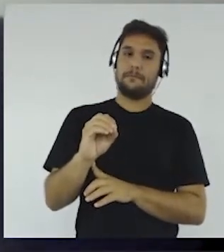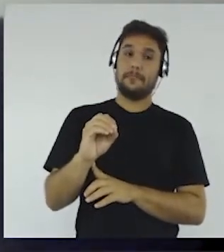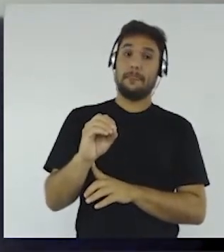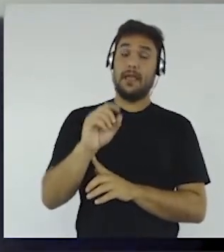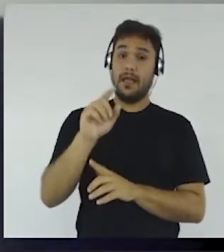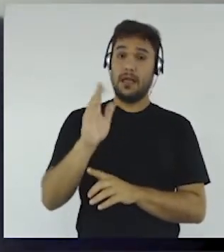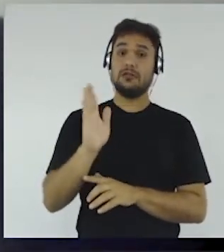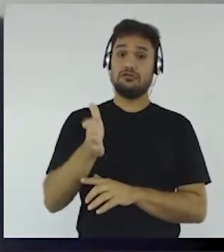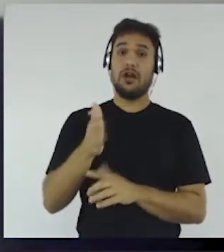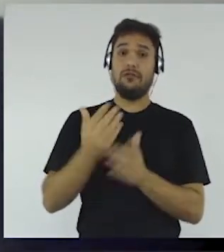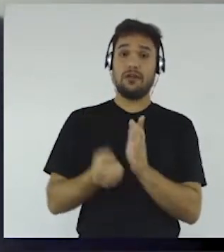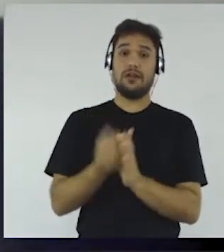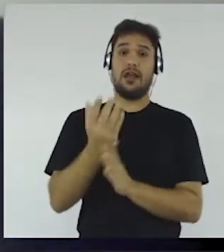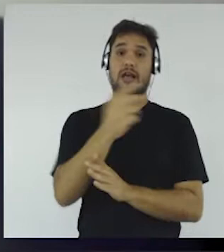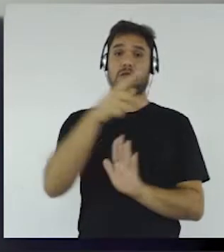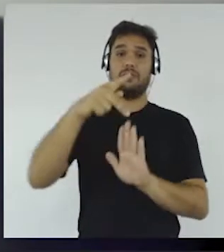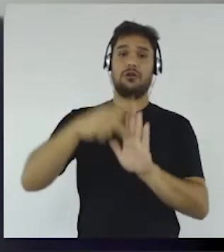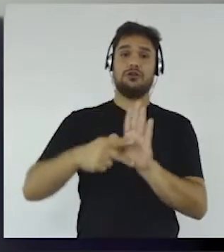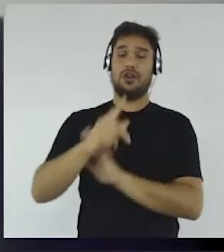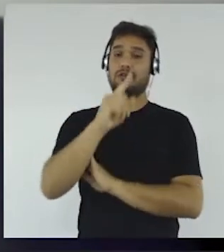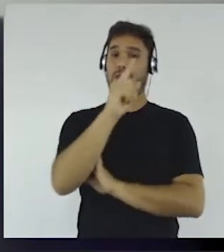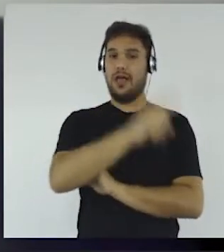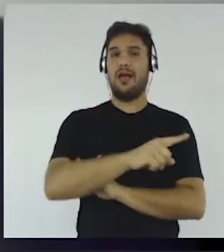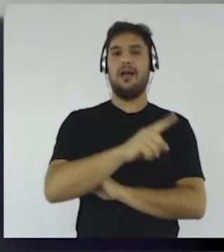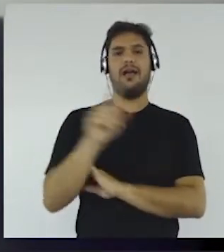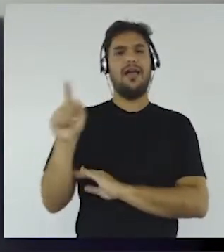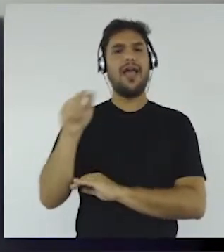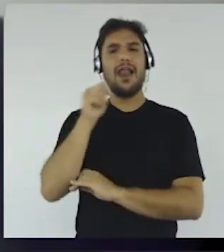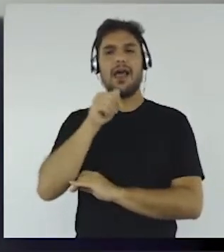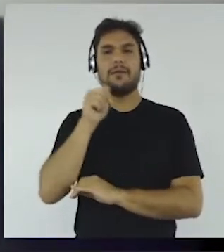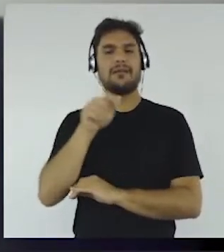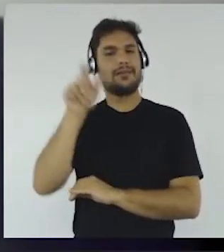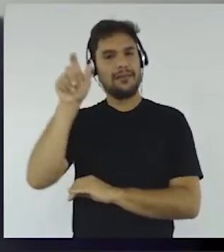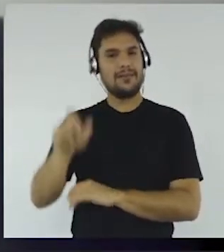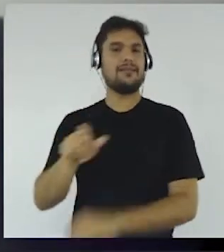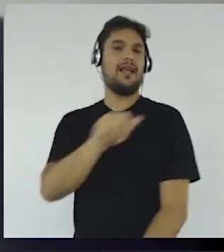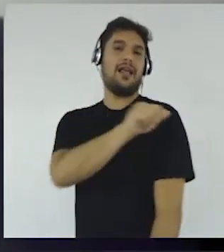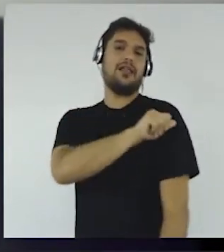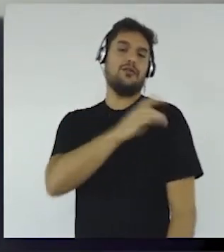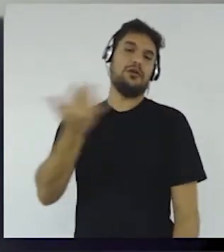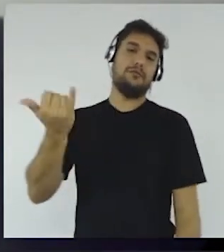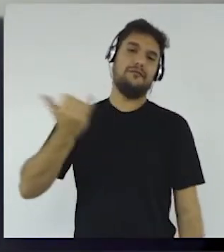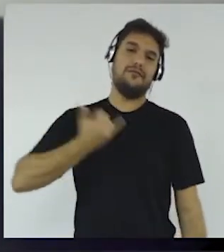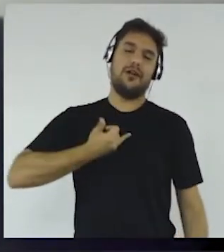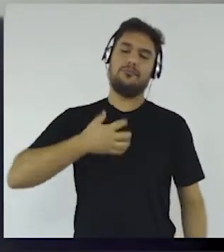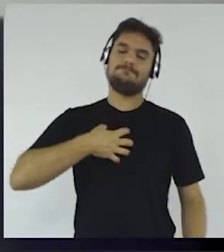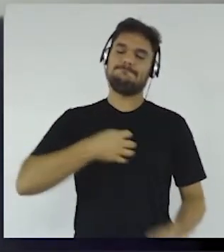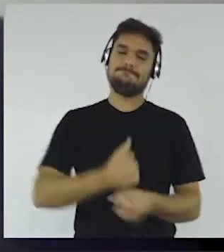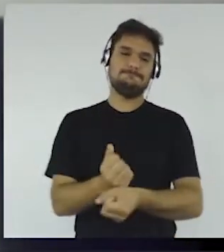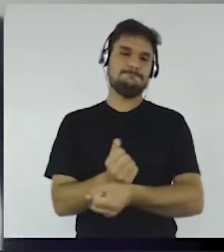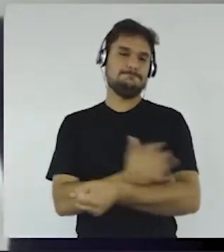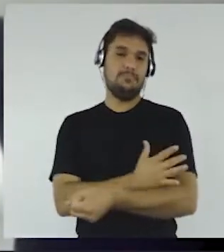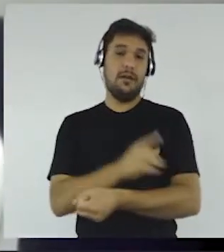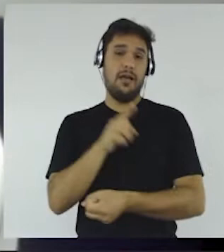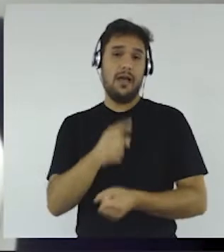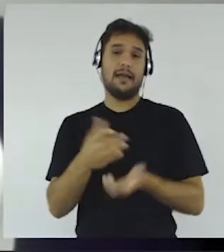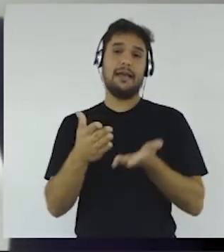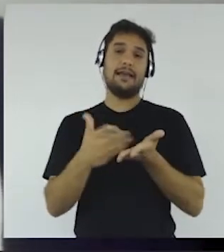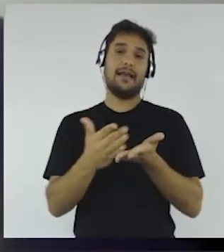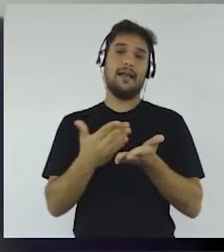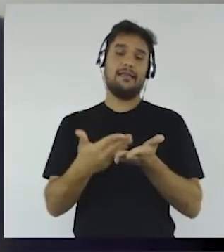e que foi implementado lá. Naquela ocasião, ela, com muita emoção, informava como aquele caderno